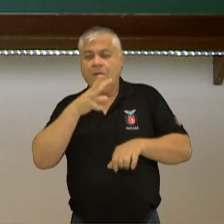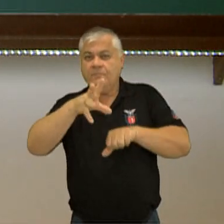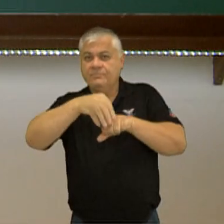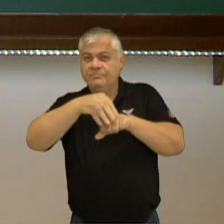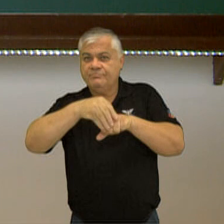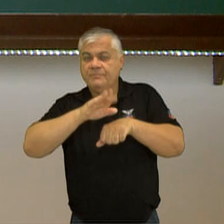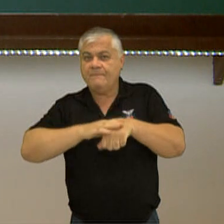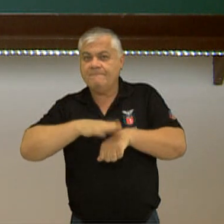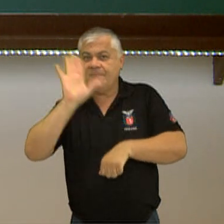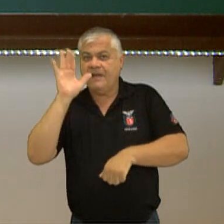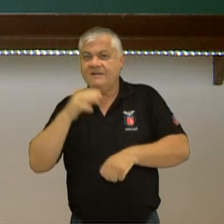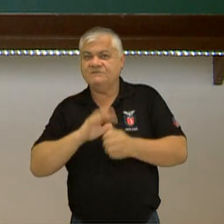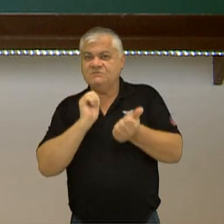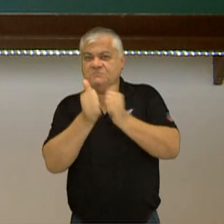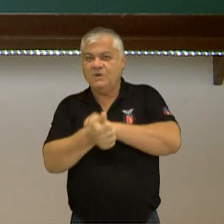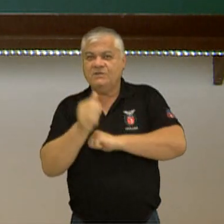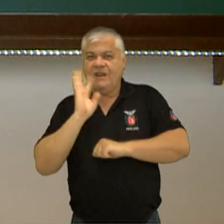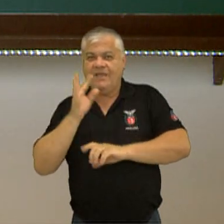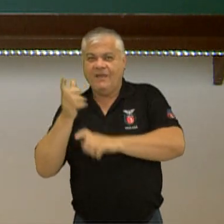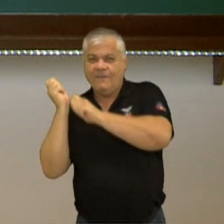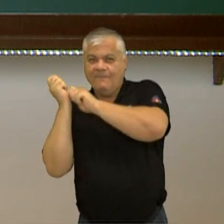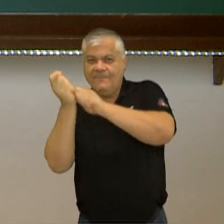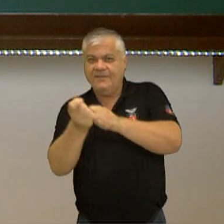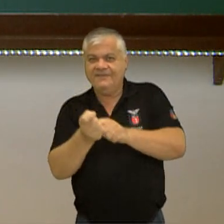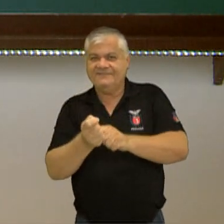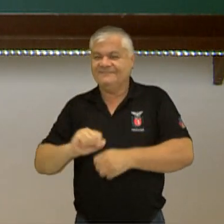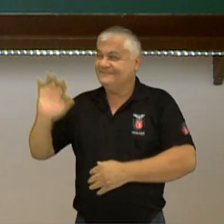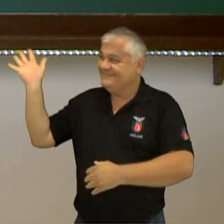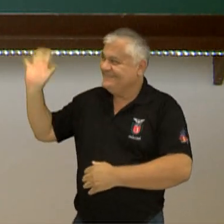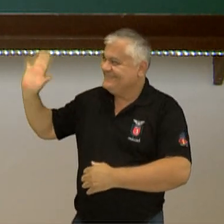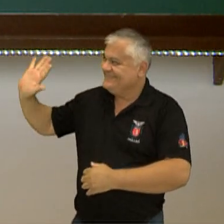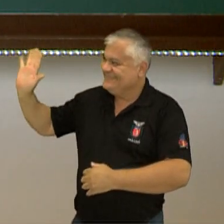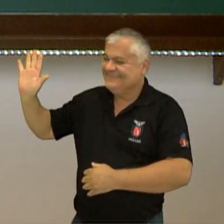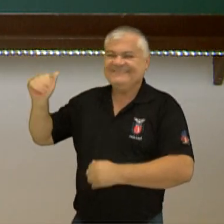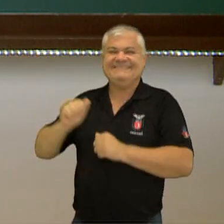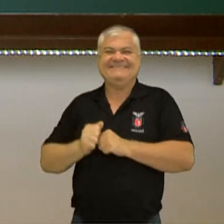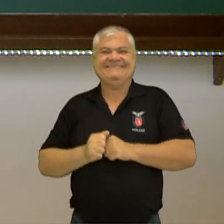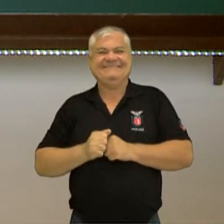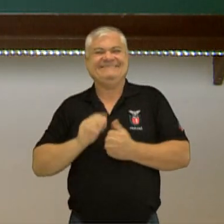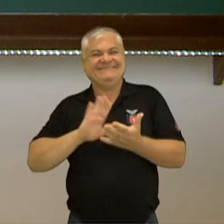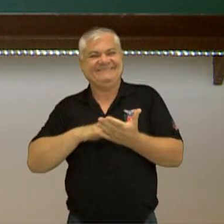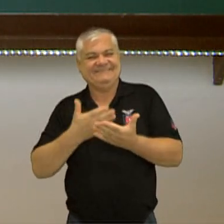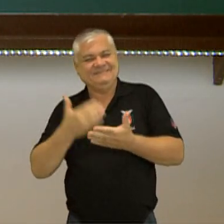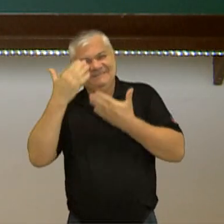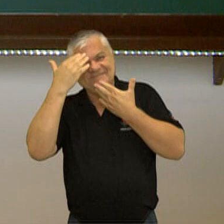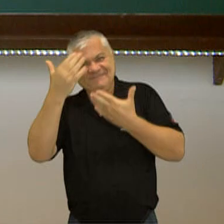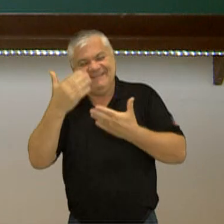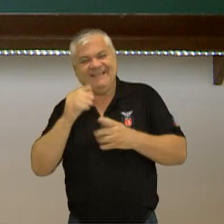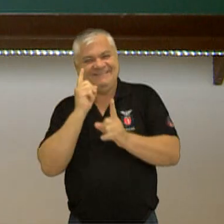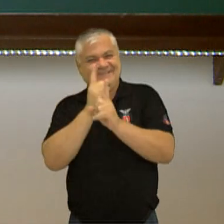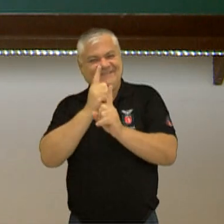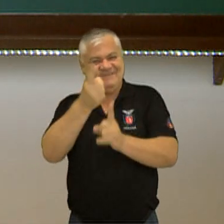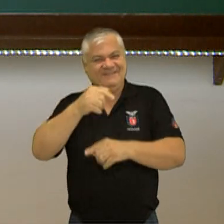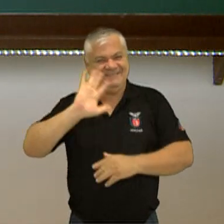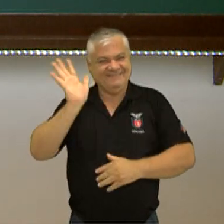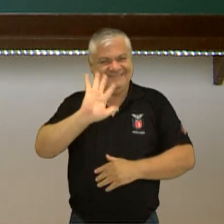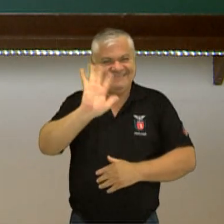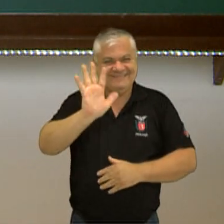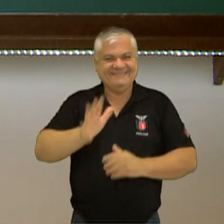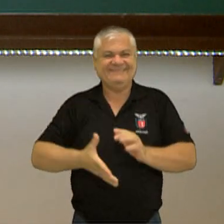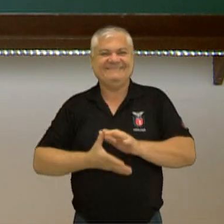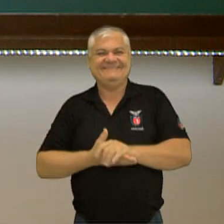esse esporte tão legal que é o beisebol. Agradeço o nosso intérprete pela participação e a gente se vê logo. Tchau, tchau!